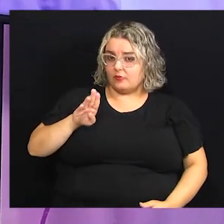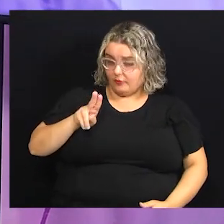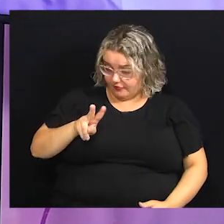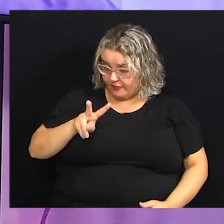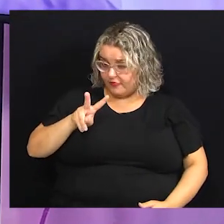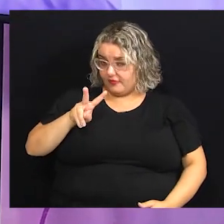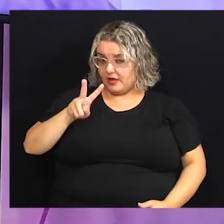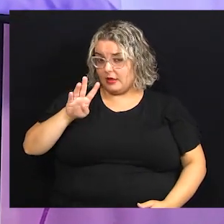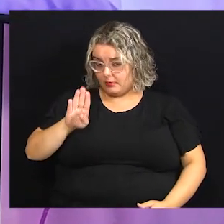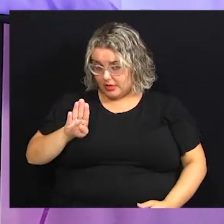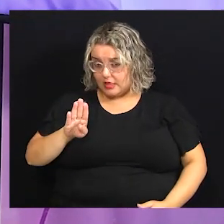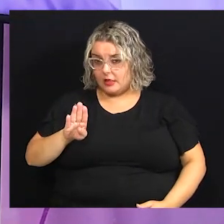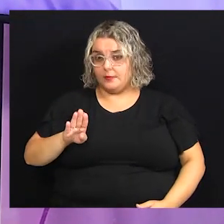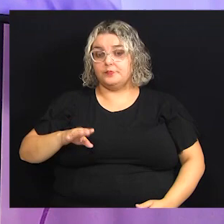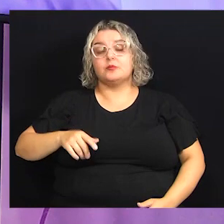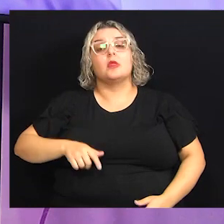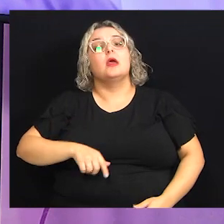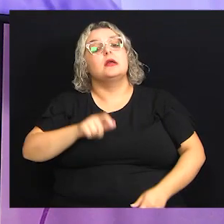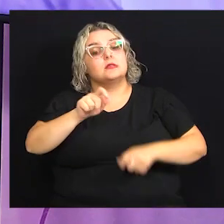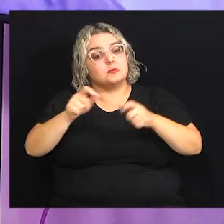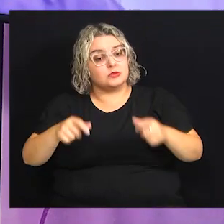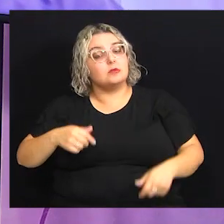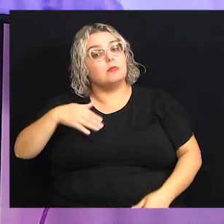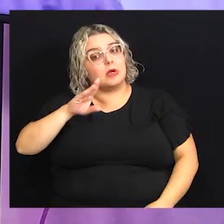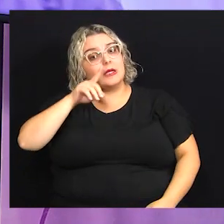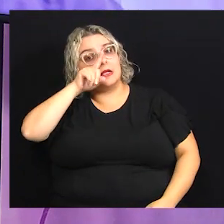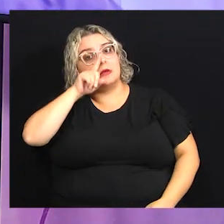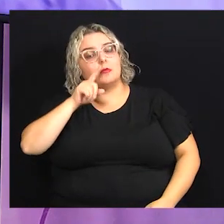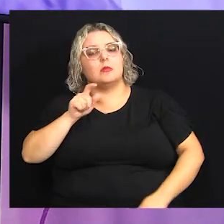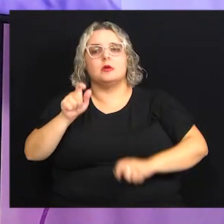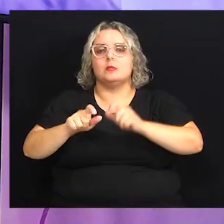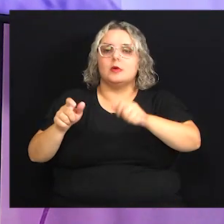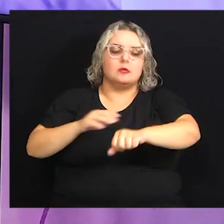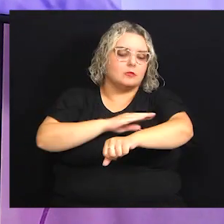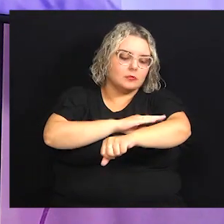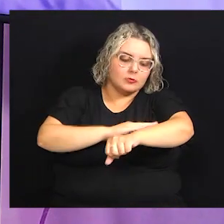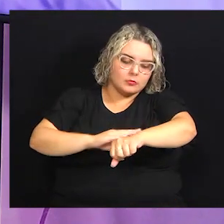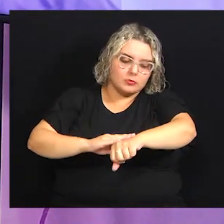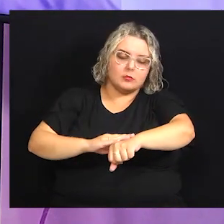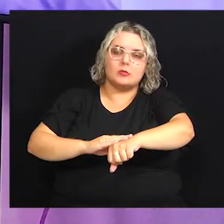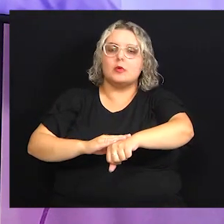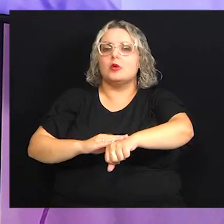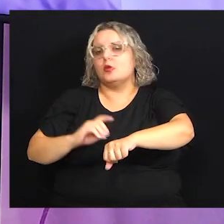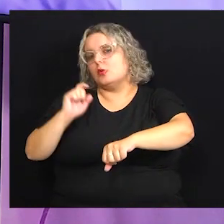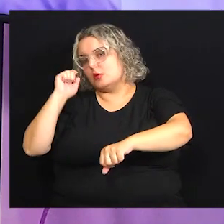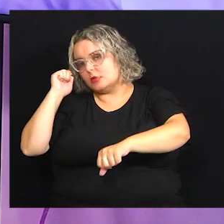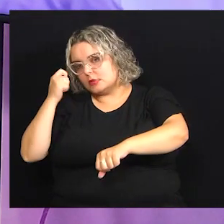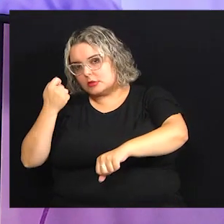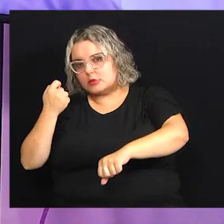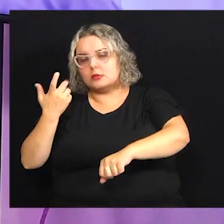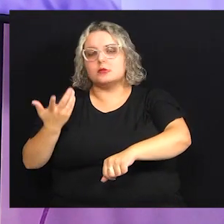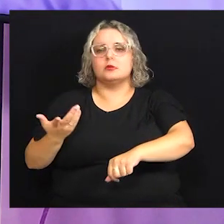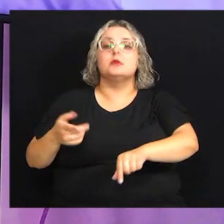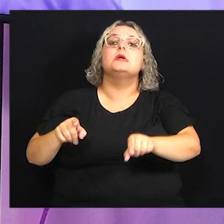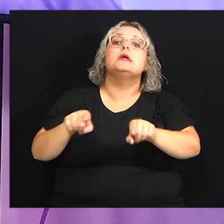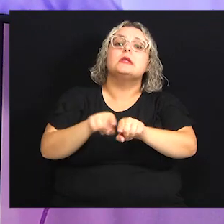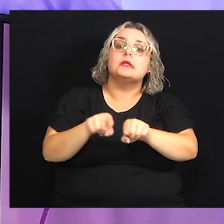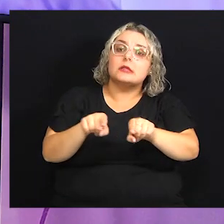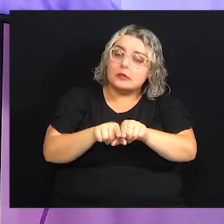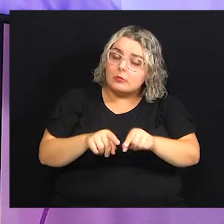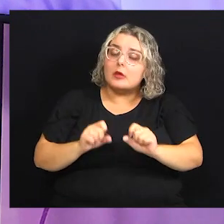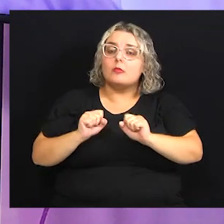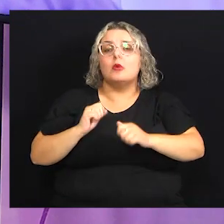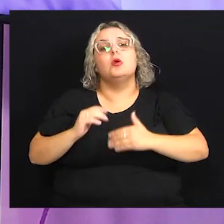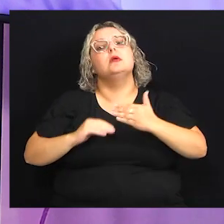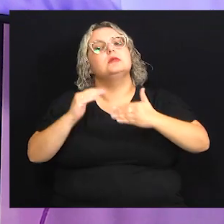Então essas são as pessoas que estão mais sob risco. Mas pessoas com peles mais escuras, pessoas negras